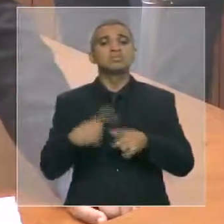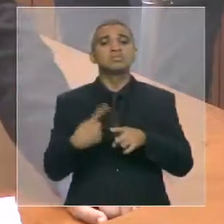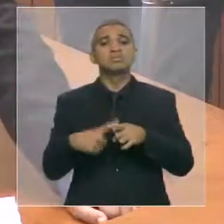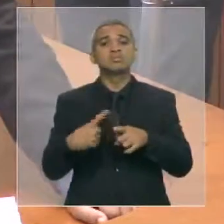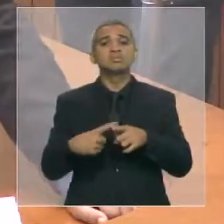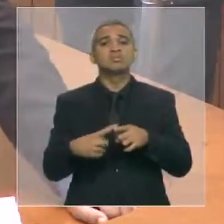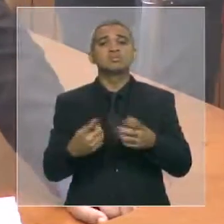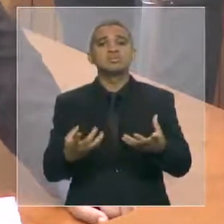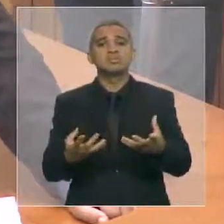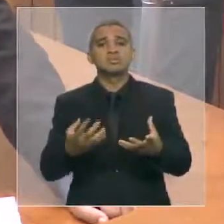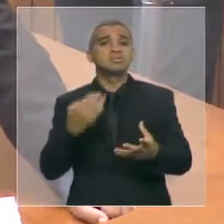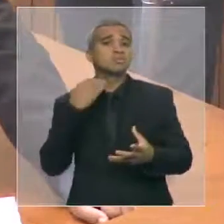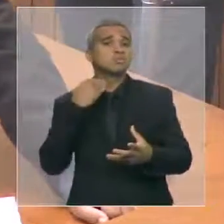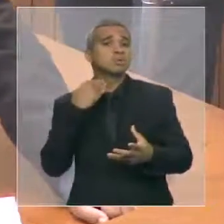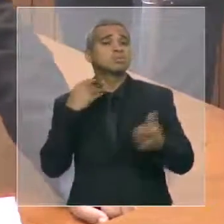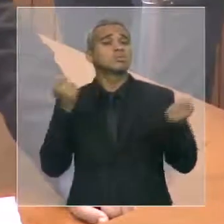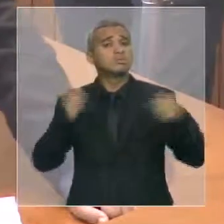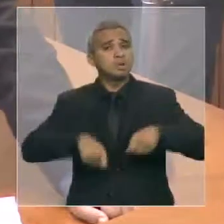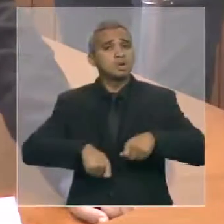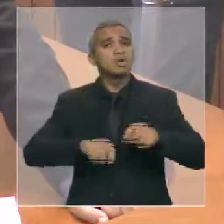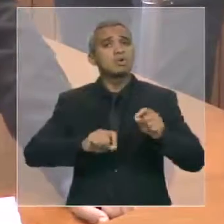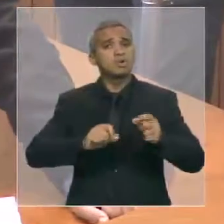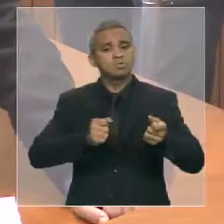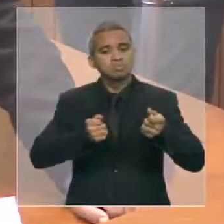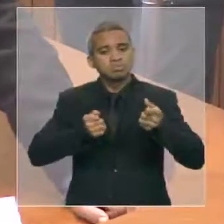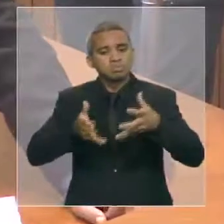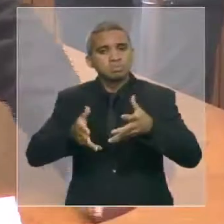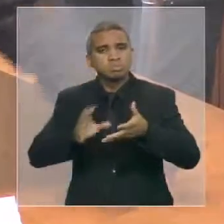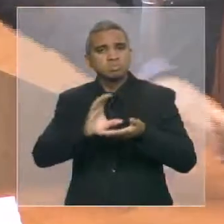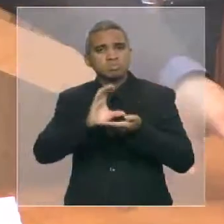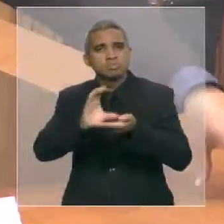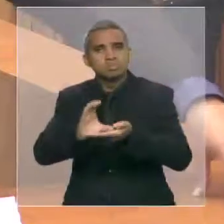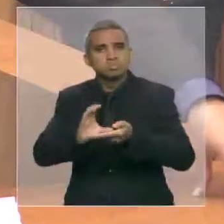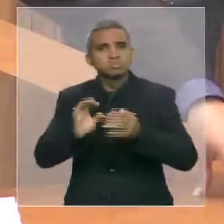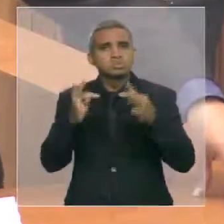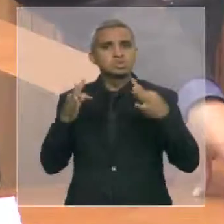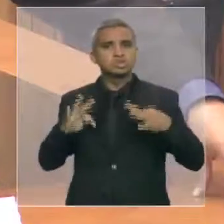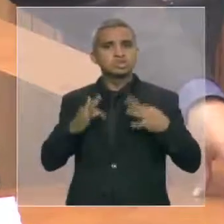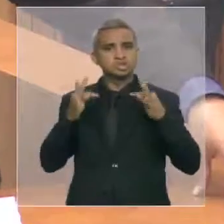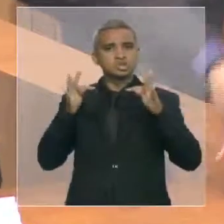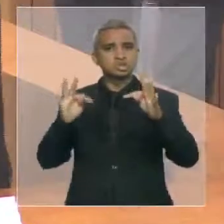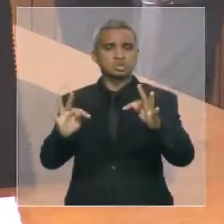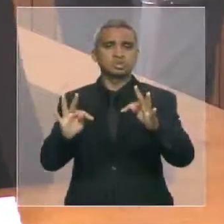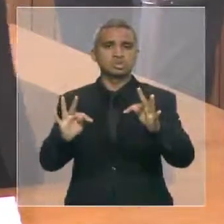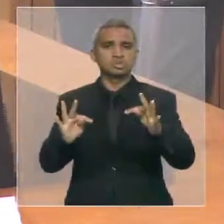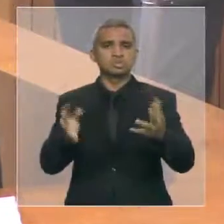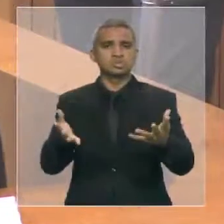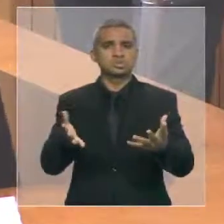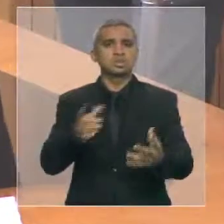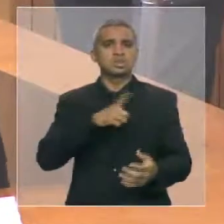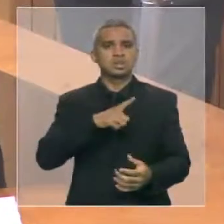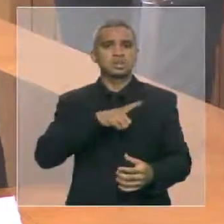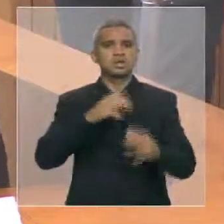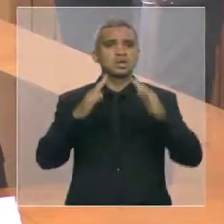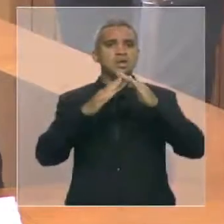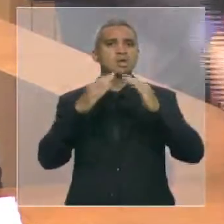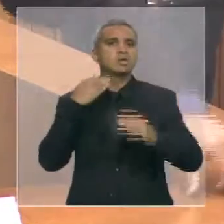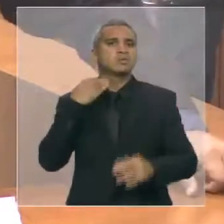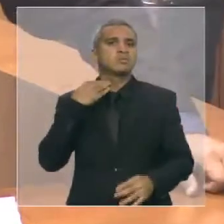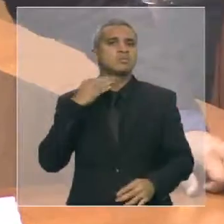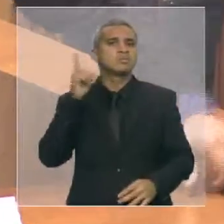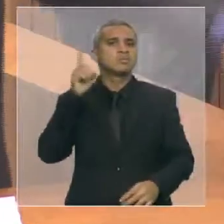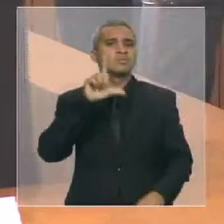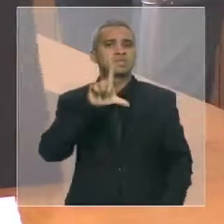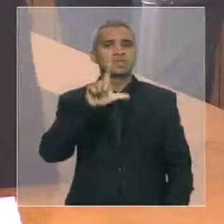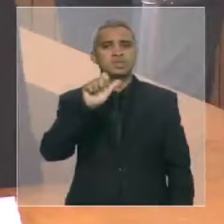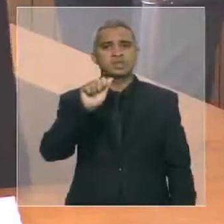poderia reduzir muito esses crimes. Tira-se, por exemplo, de uma agência lá de Lago Verde, que agora no